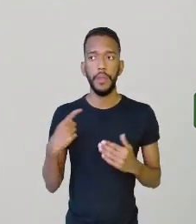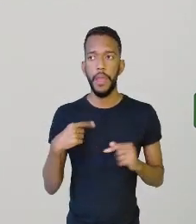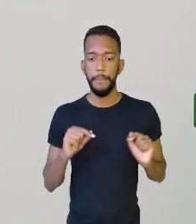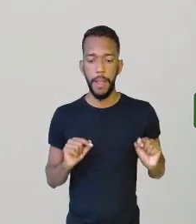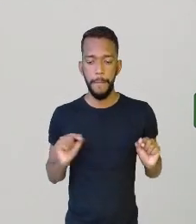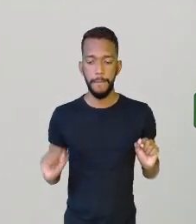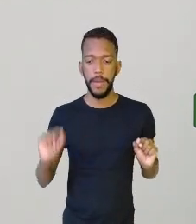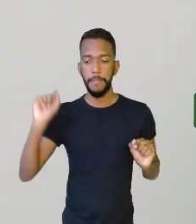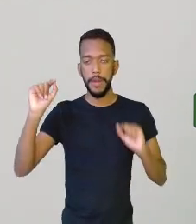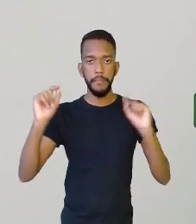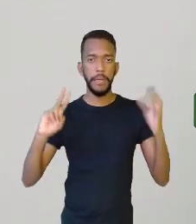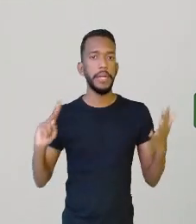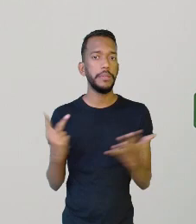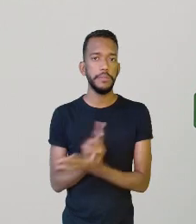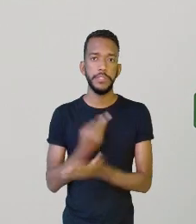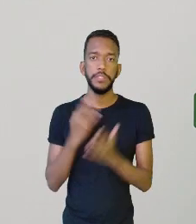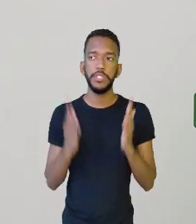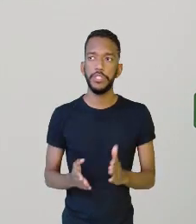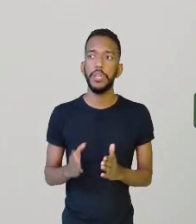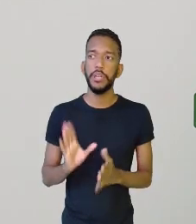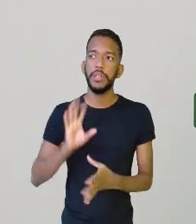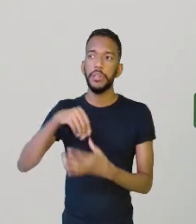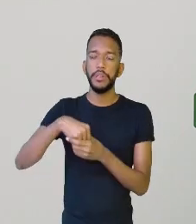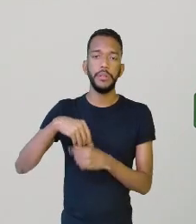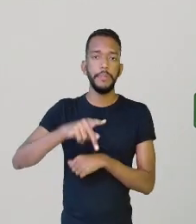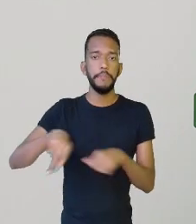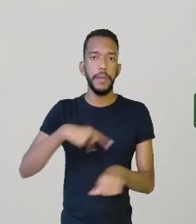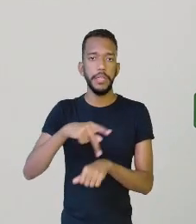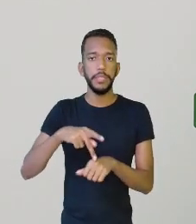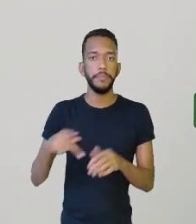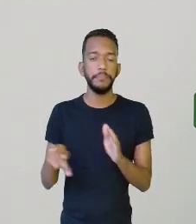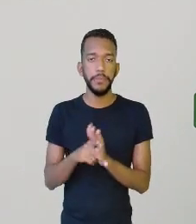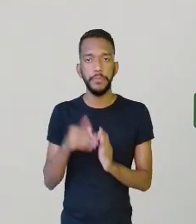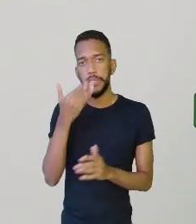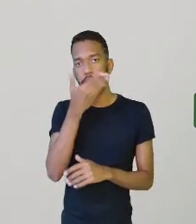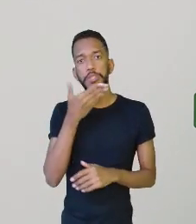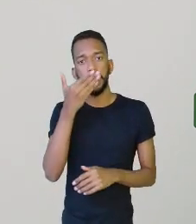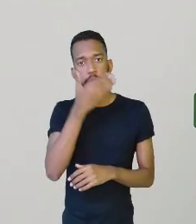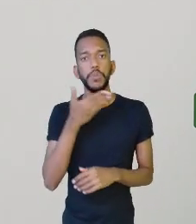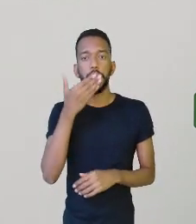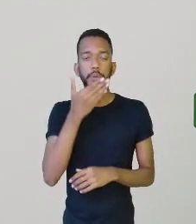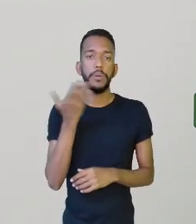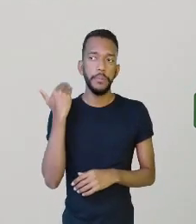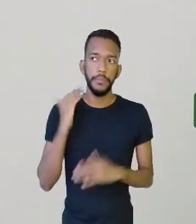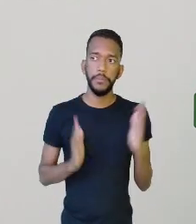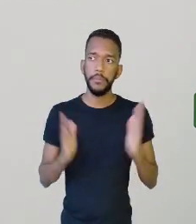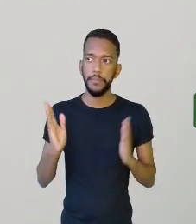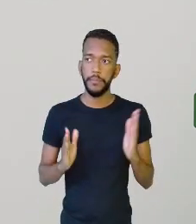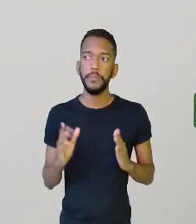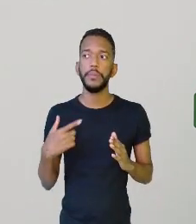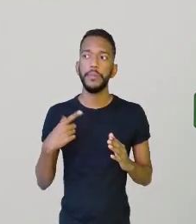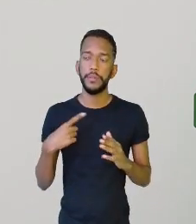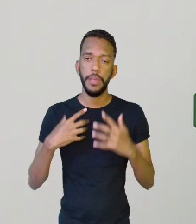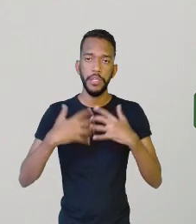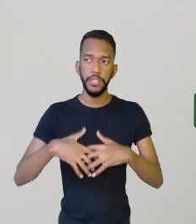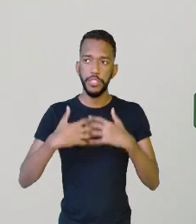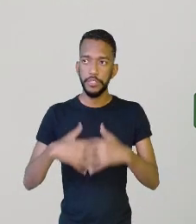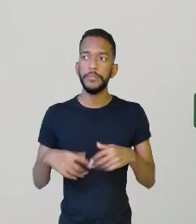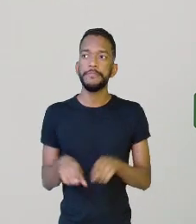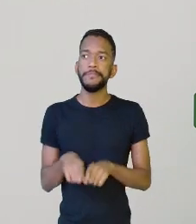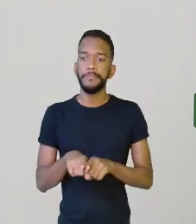relação que acontecia aqui dentro do país açucareiro, né, dentro desse período do açúcar, o engenho e